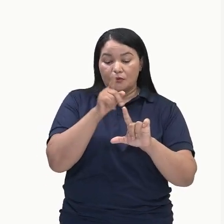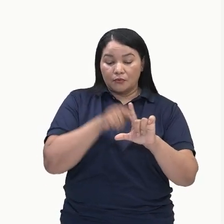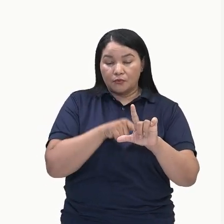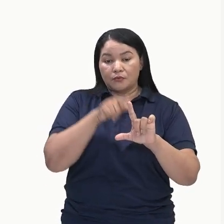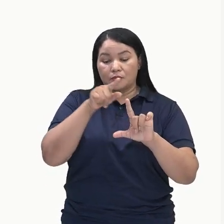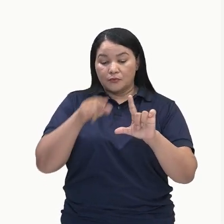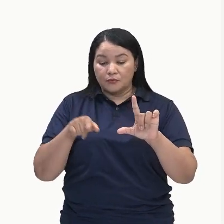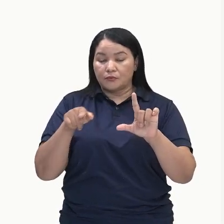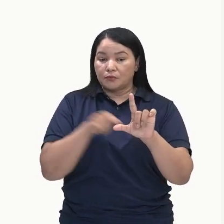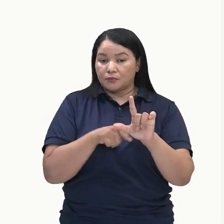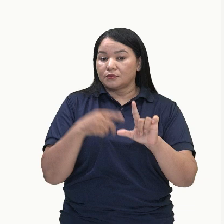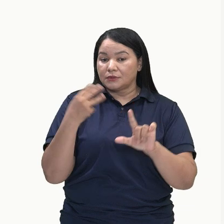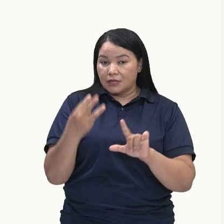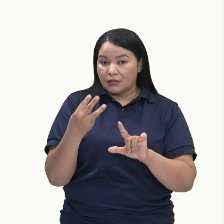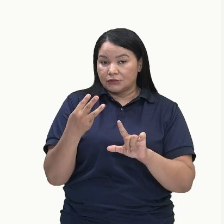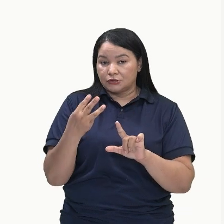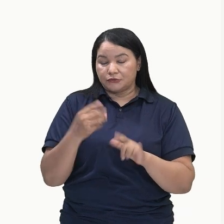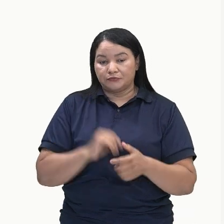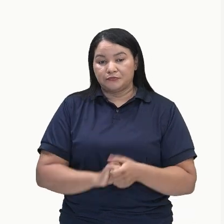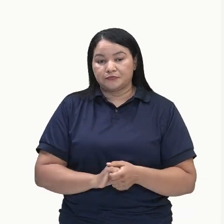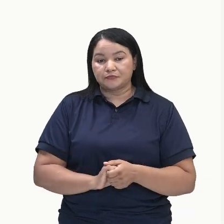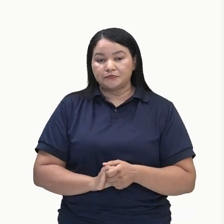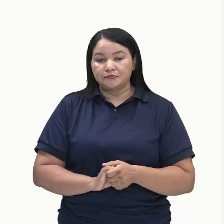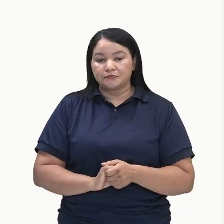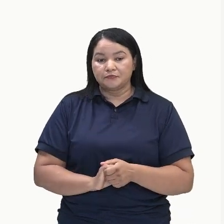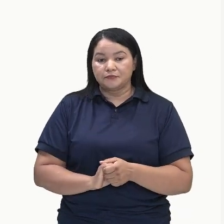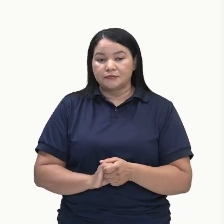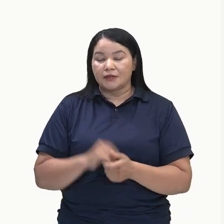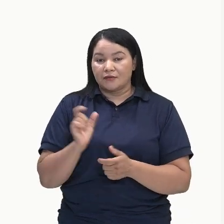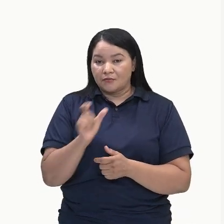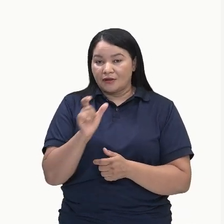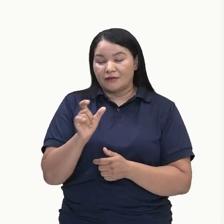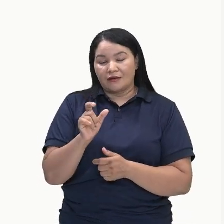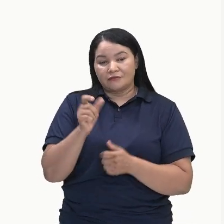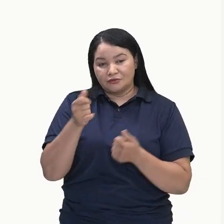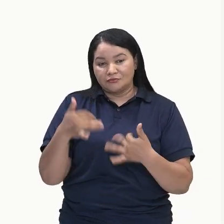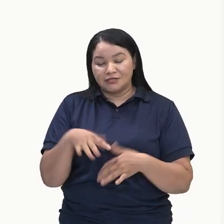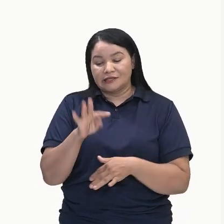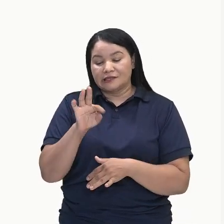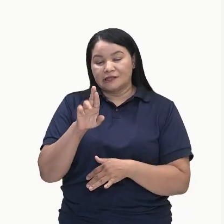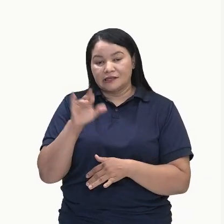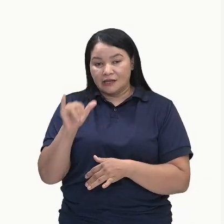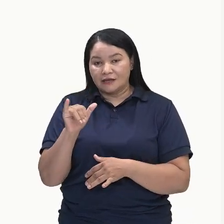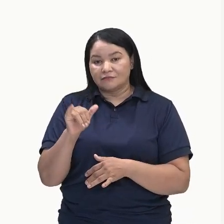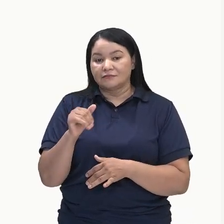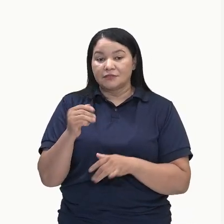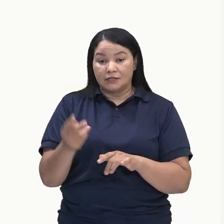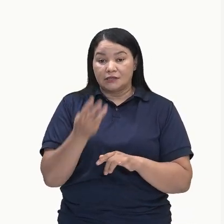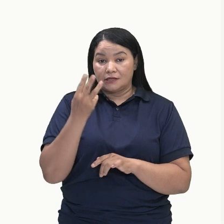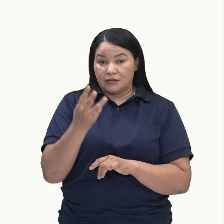Aí, ó, triângulos, conforme você já vê, ok? Então,